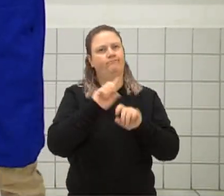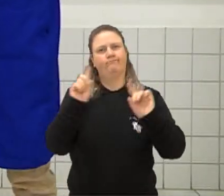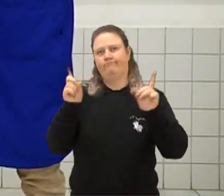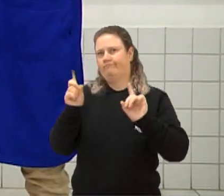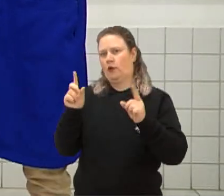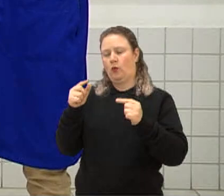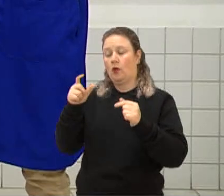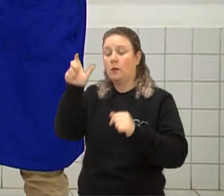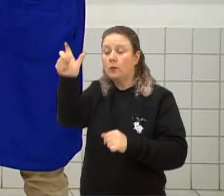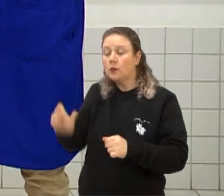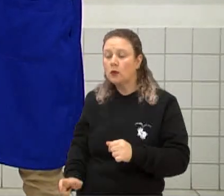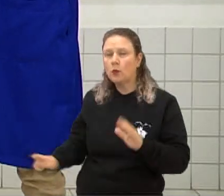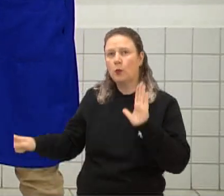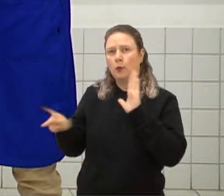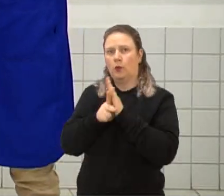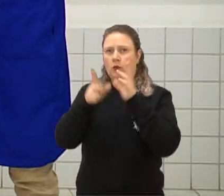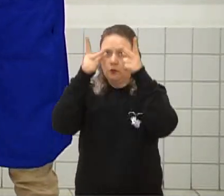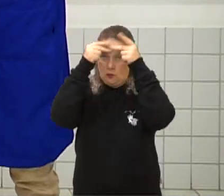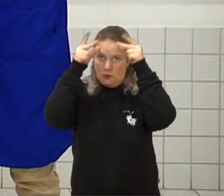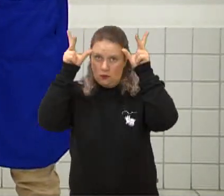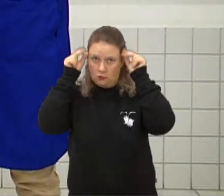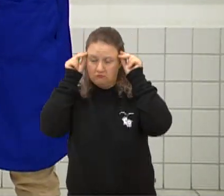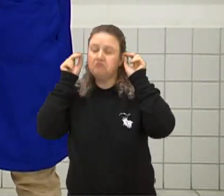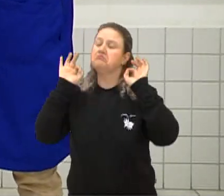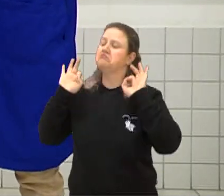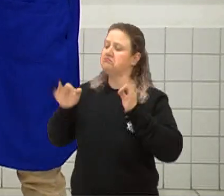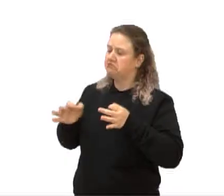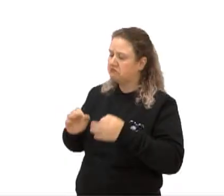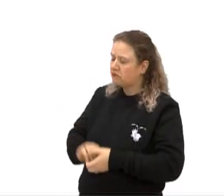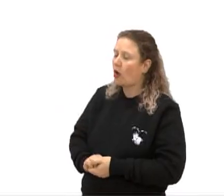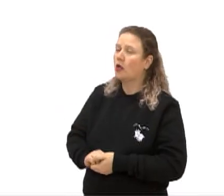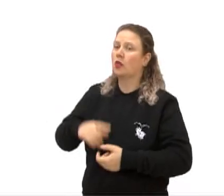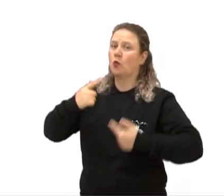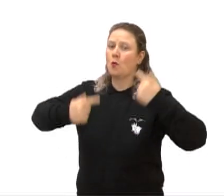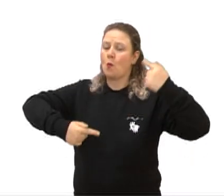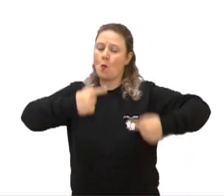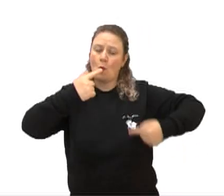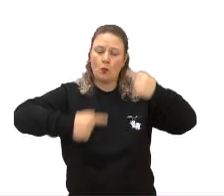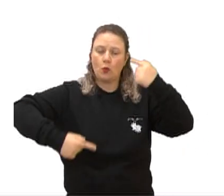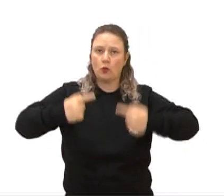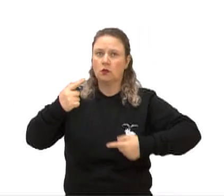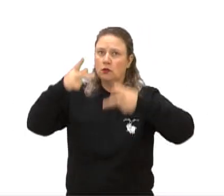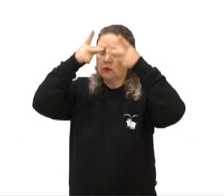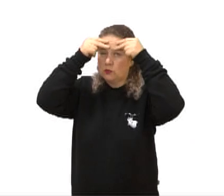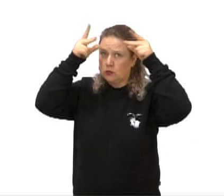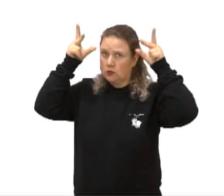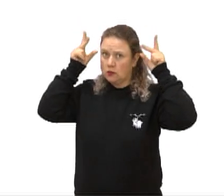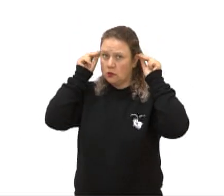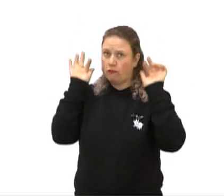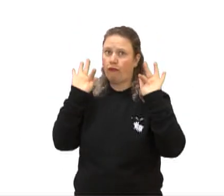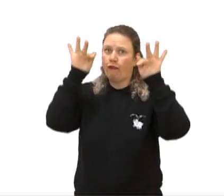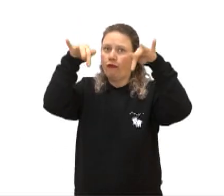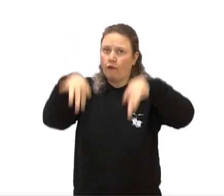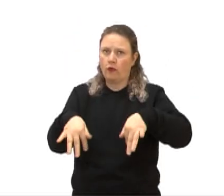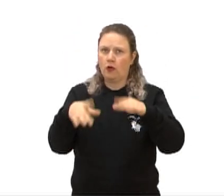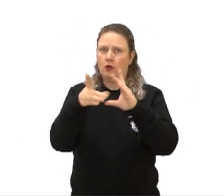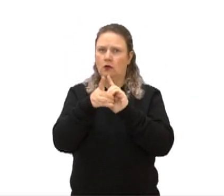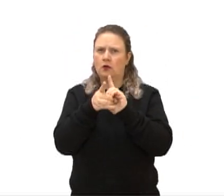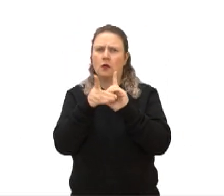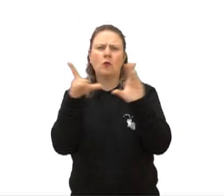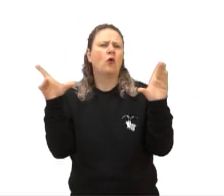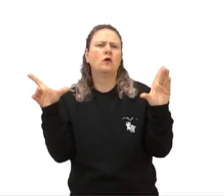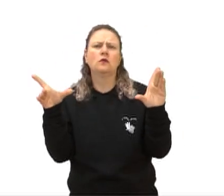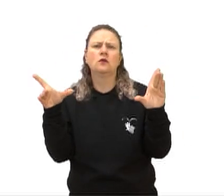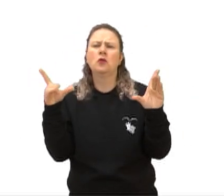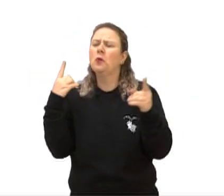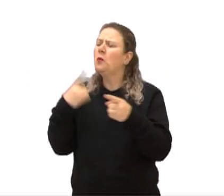então a gente tem a política, né, em Atenas, tá? E a gente tem ainda esse fim da democracia em Atenas. O que aconteceu aqui, pessoal,